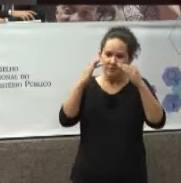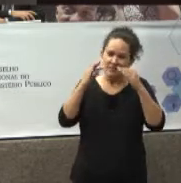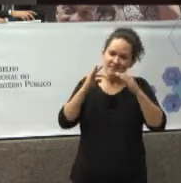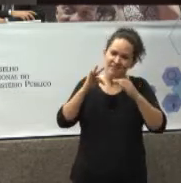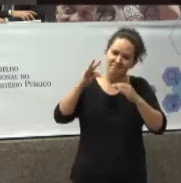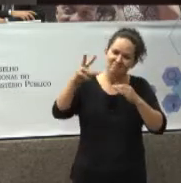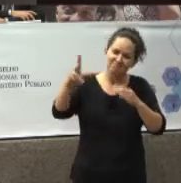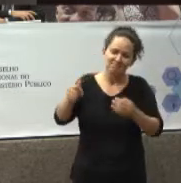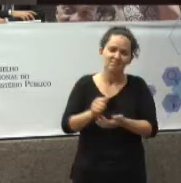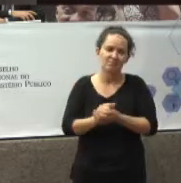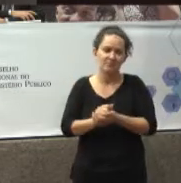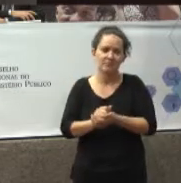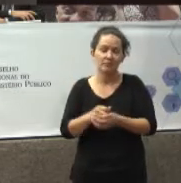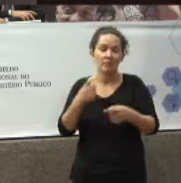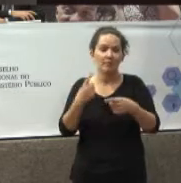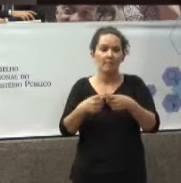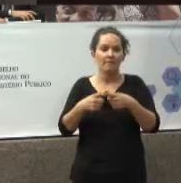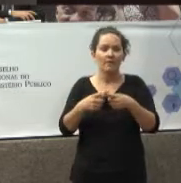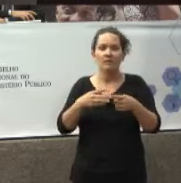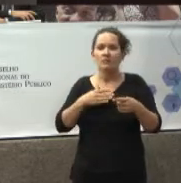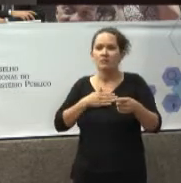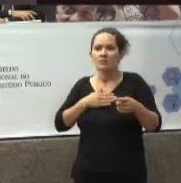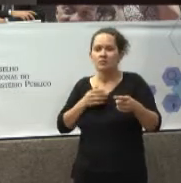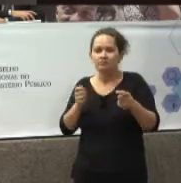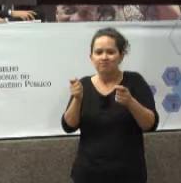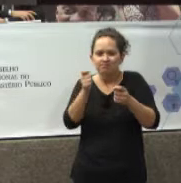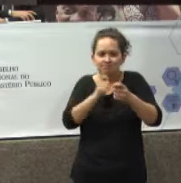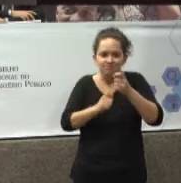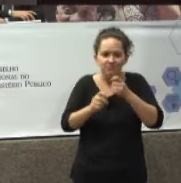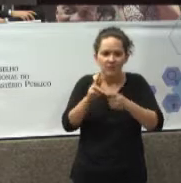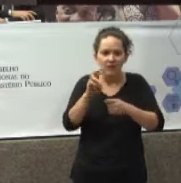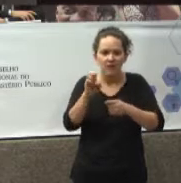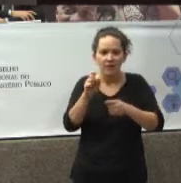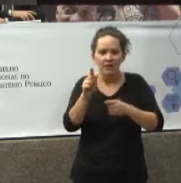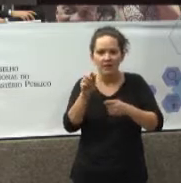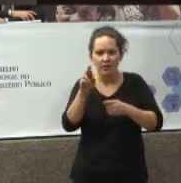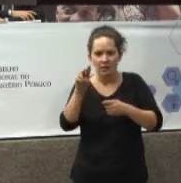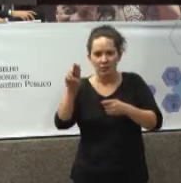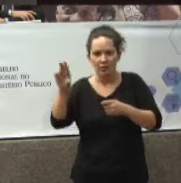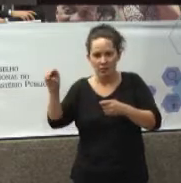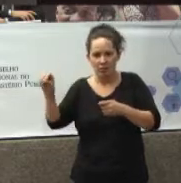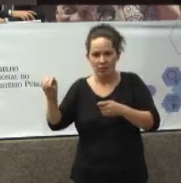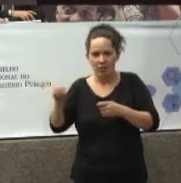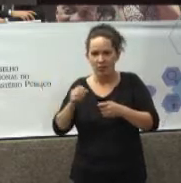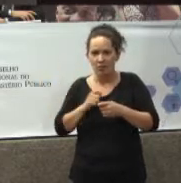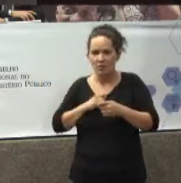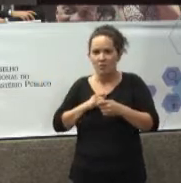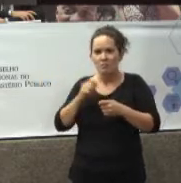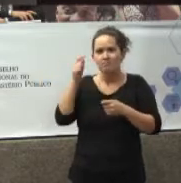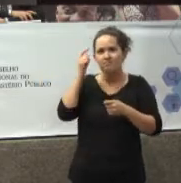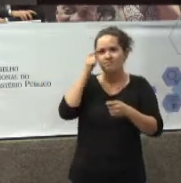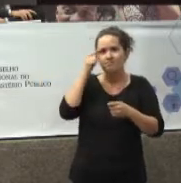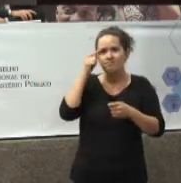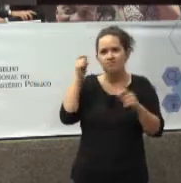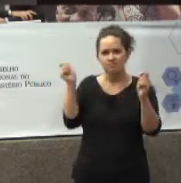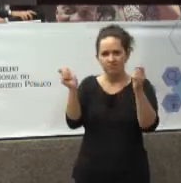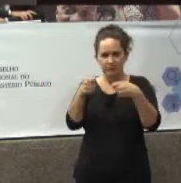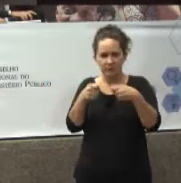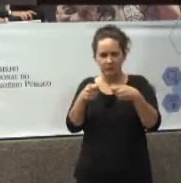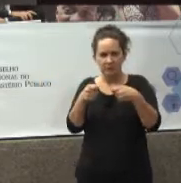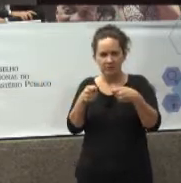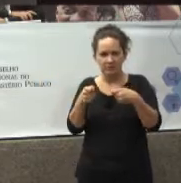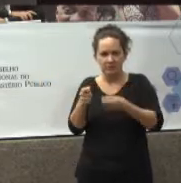porque porque quando eu regulo eu coloco eu regulo as possibilidades do tratamento